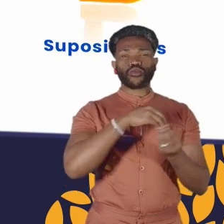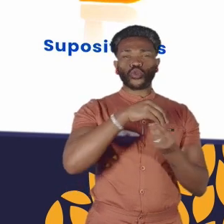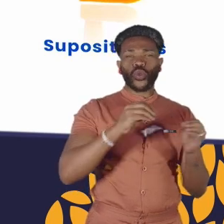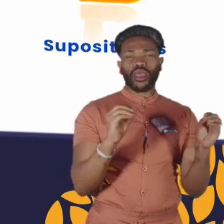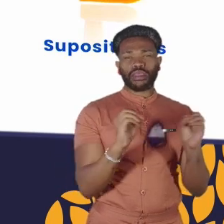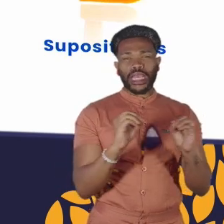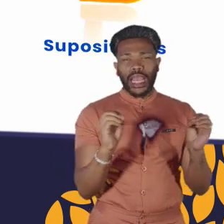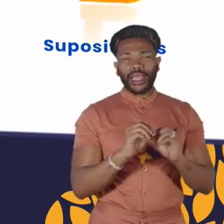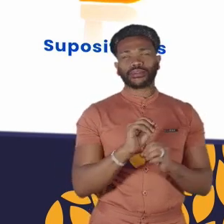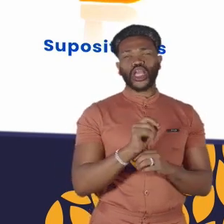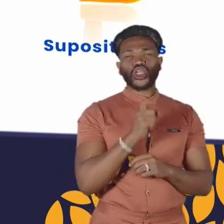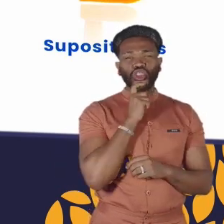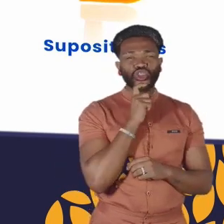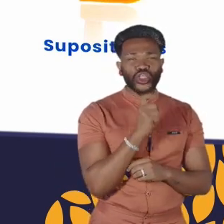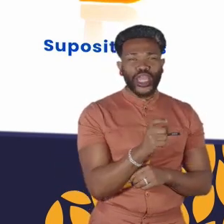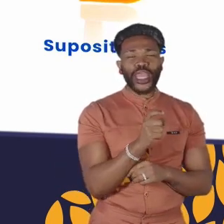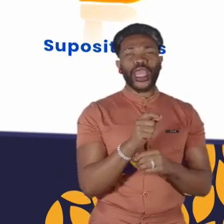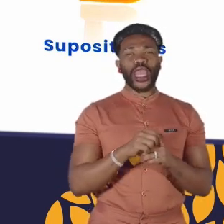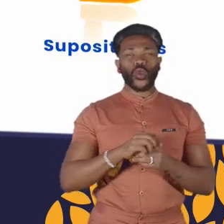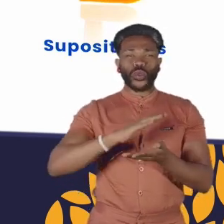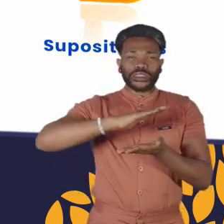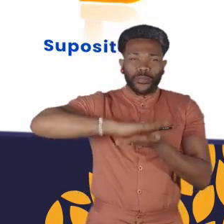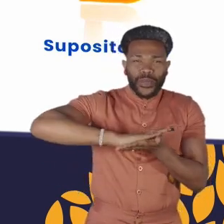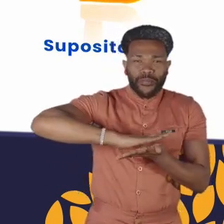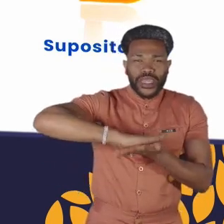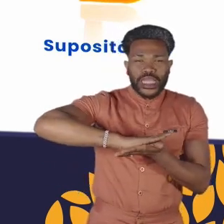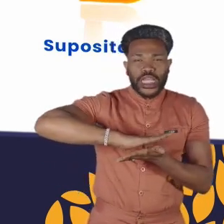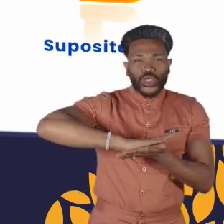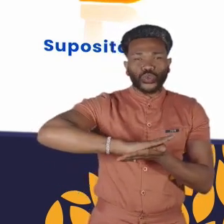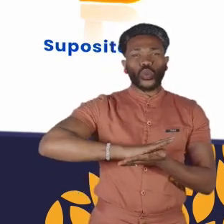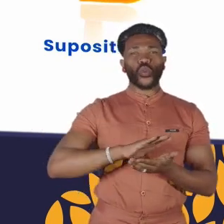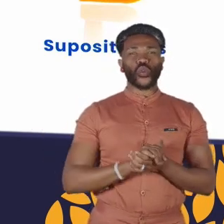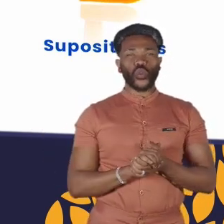gelo, ice, espremido na prensa, rosin,